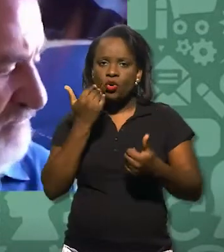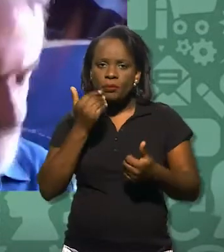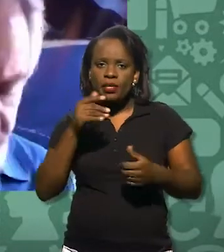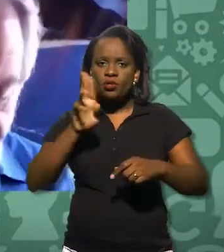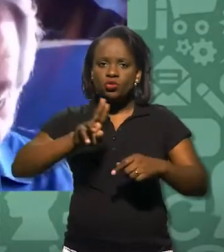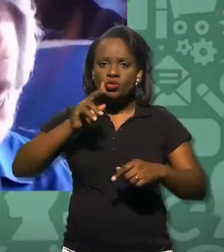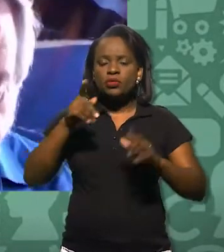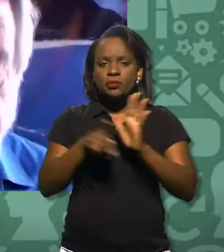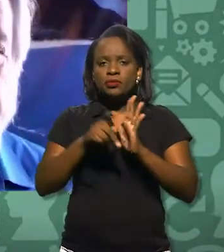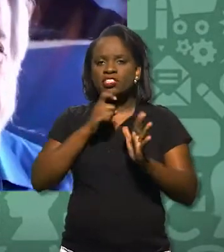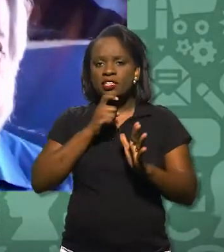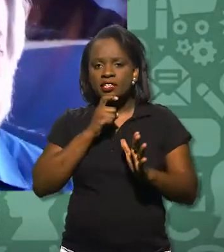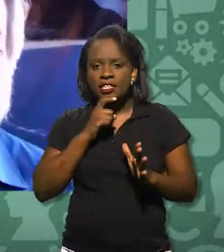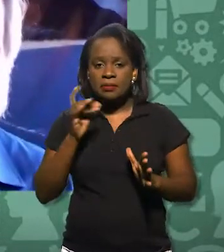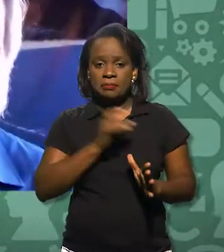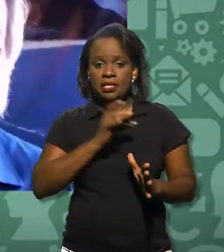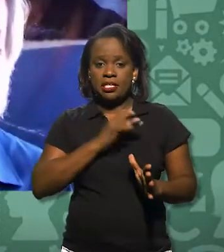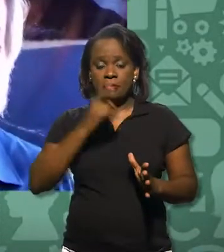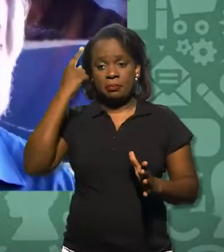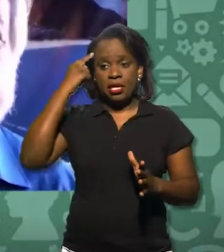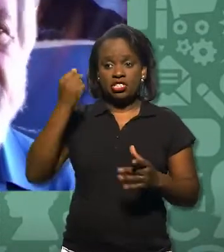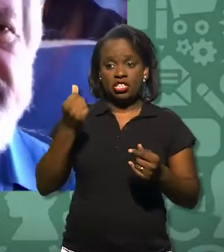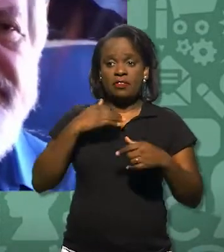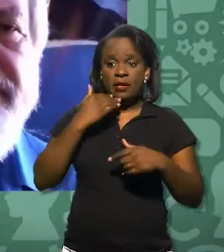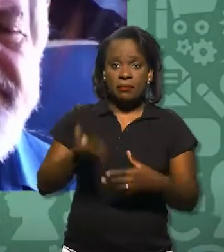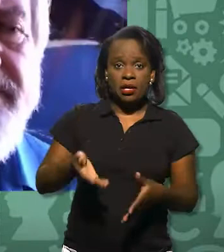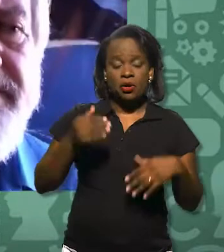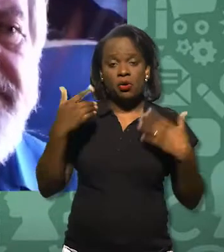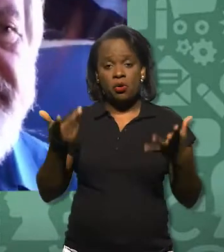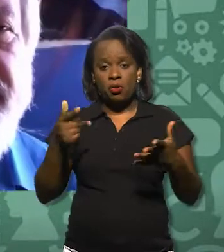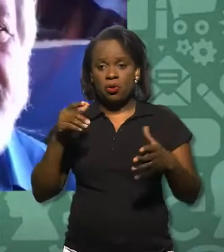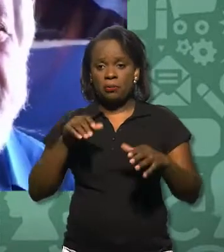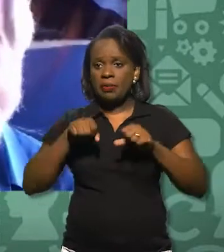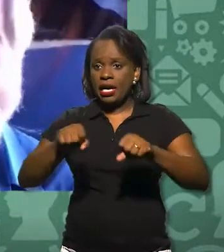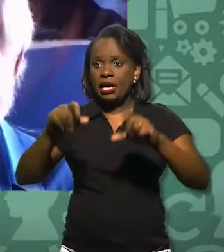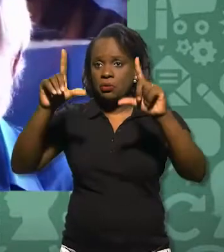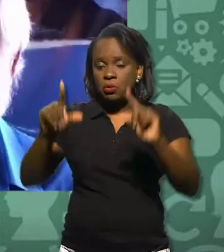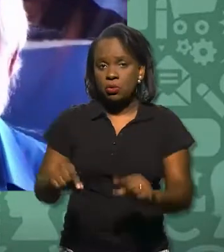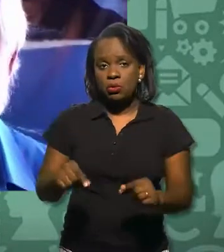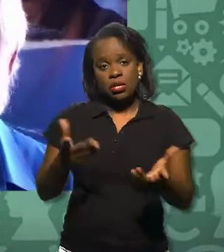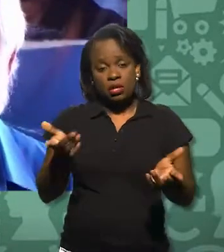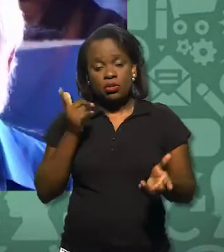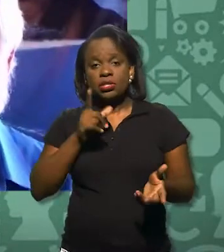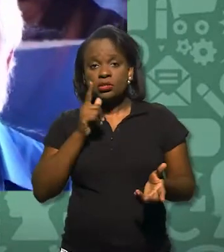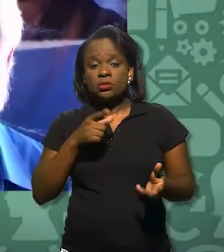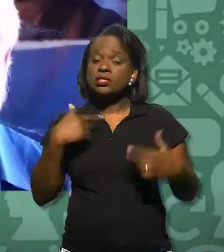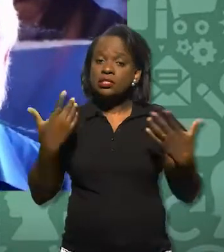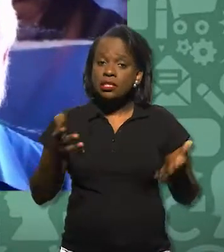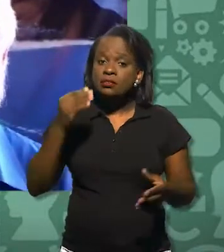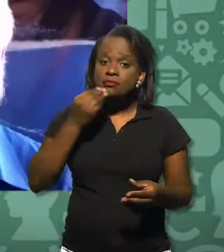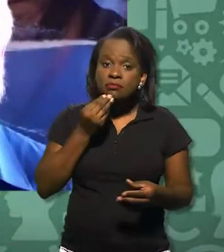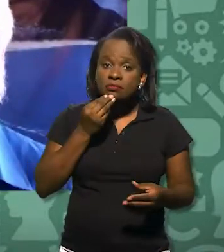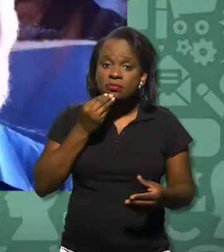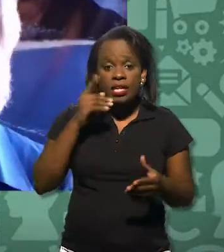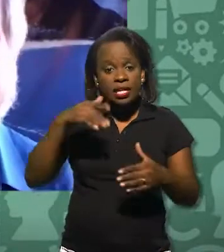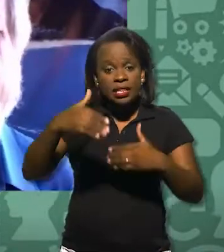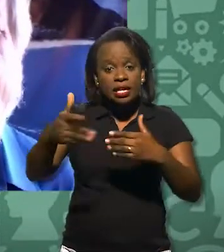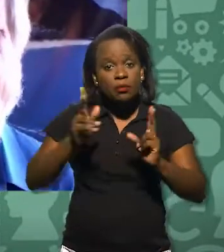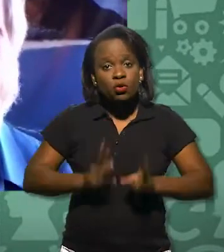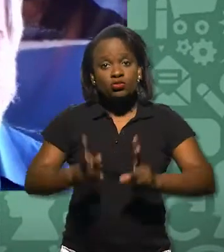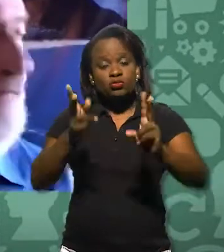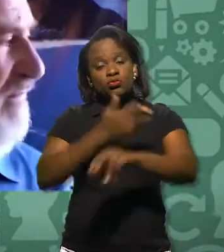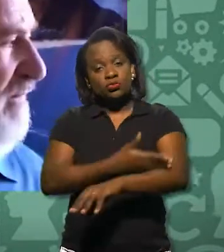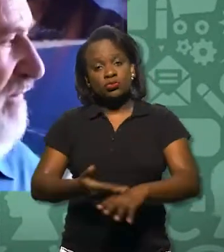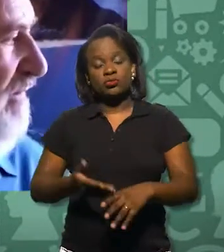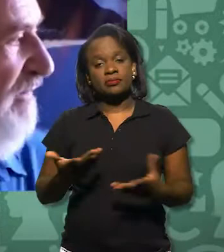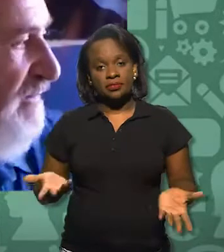seus alimentos da geladeira, com medo, né, ou da falta de dinheiro, ou da falta de abastecimento, fizeram isso, então por que não se firmar